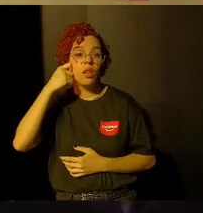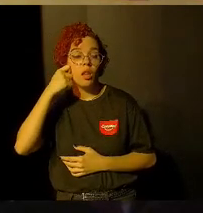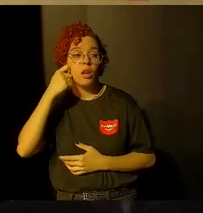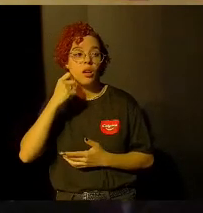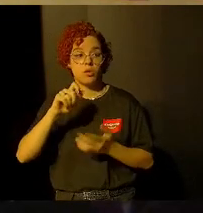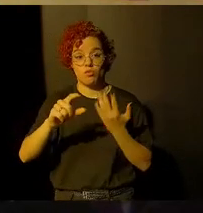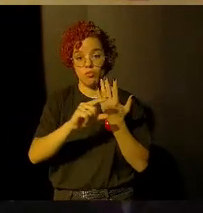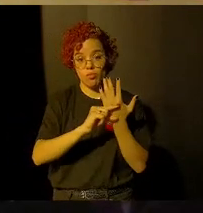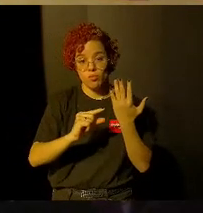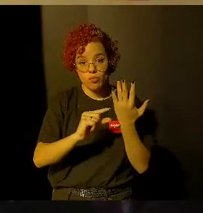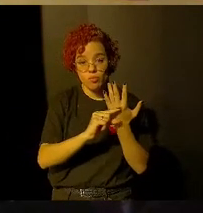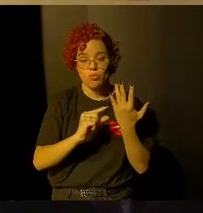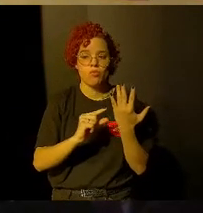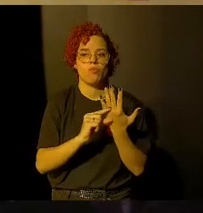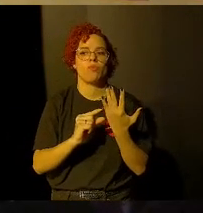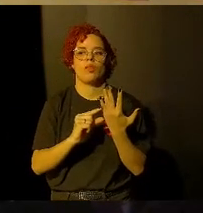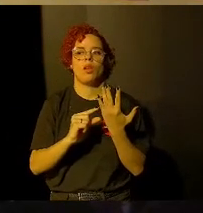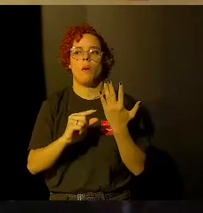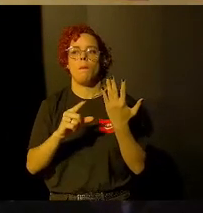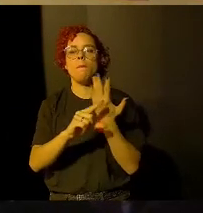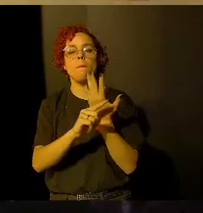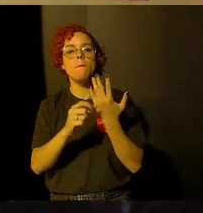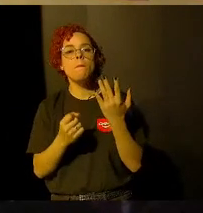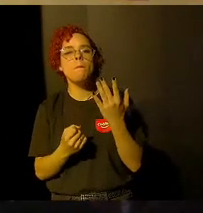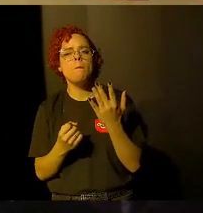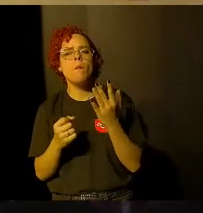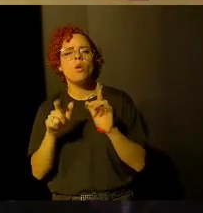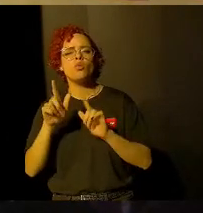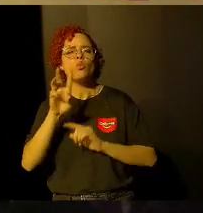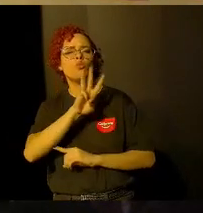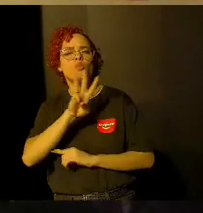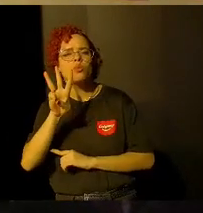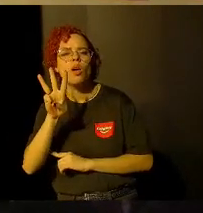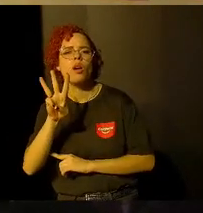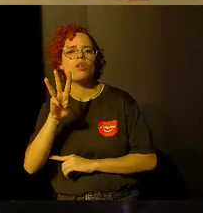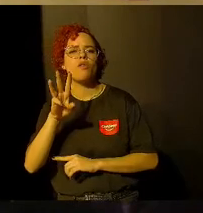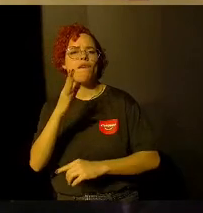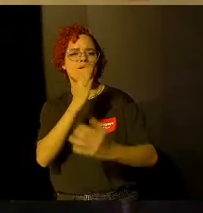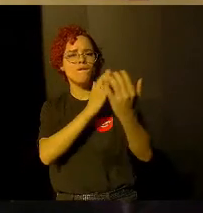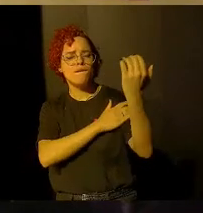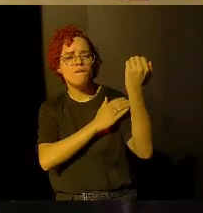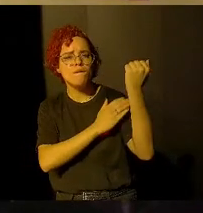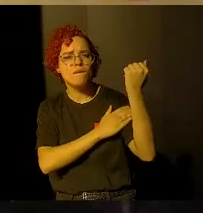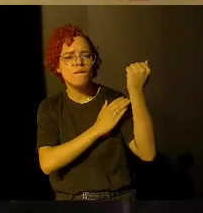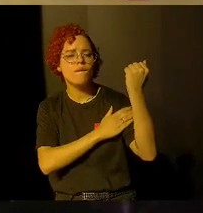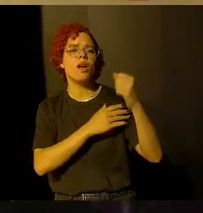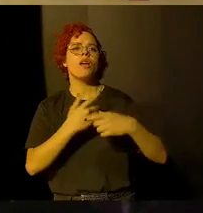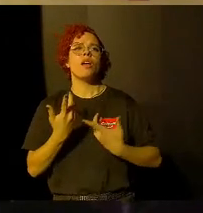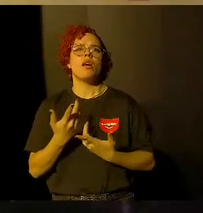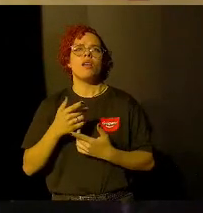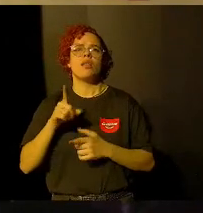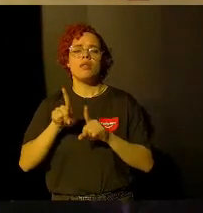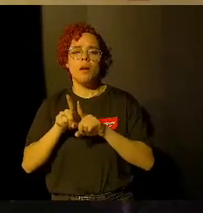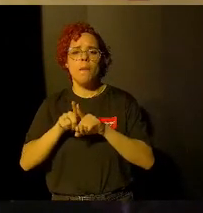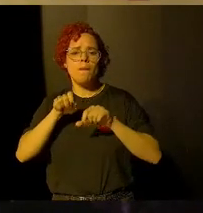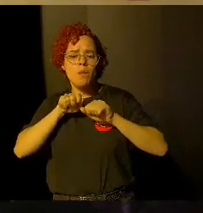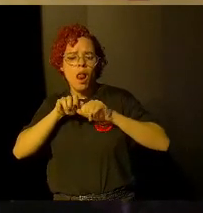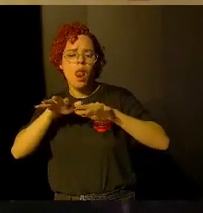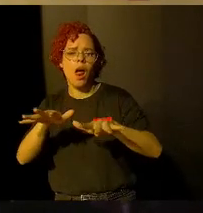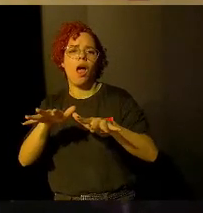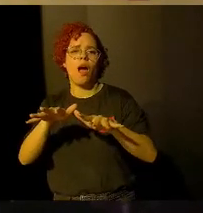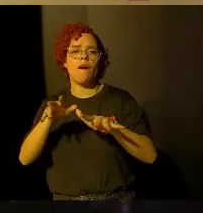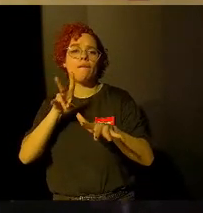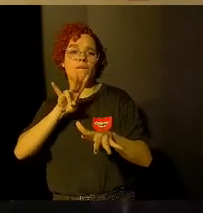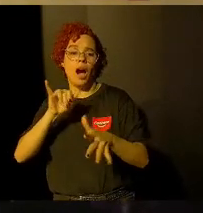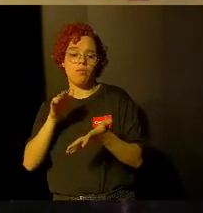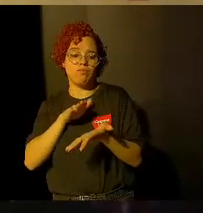autoras que escreviam na blogueira cemisas e nos blogueiras negras que vão escrever para grandes veículos de comunicação e que passam a ser